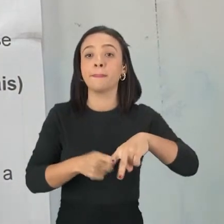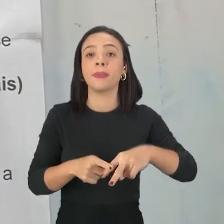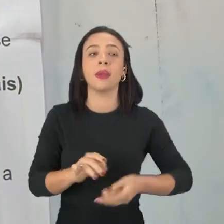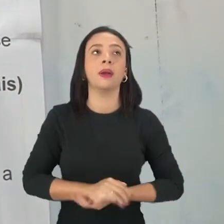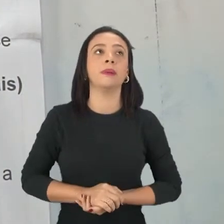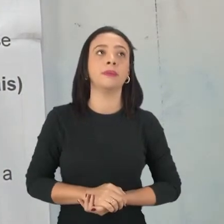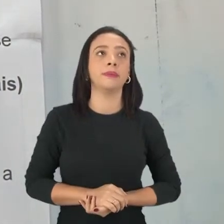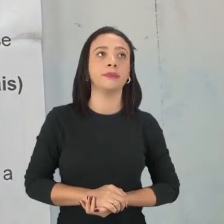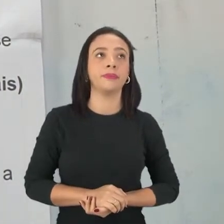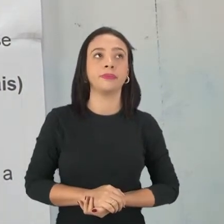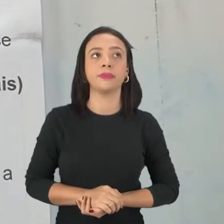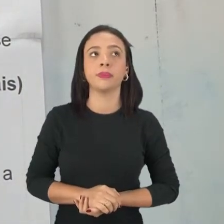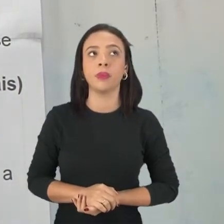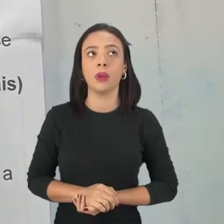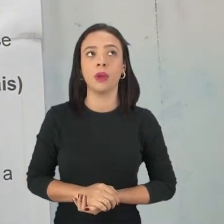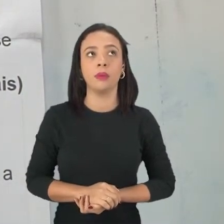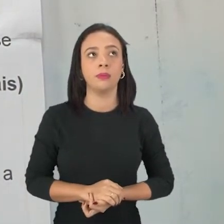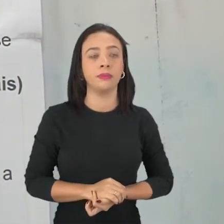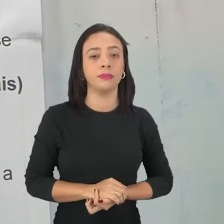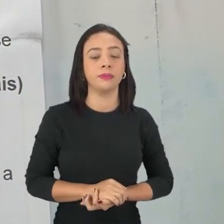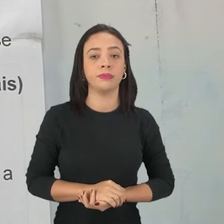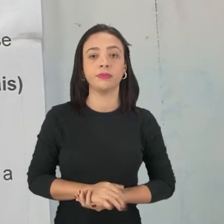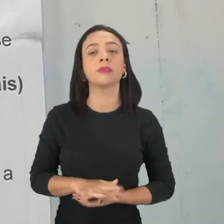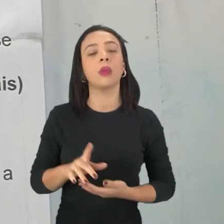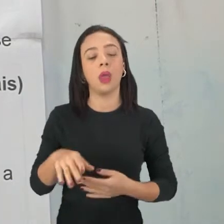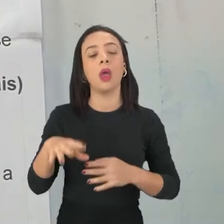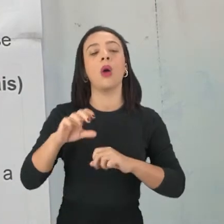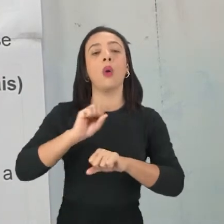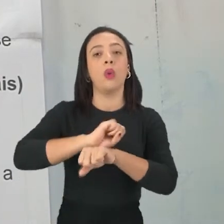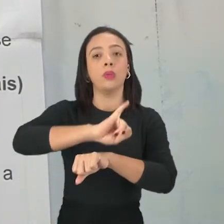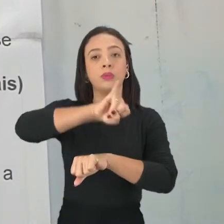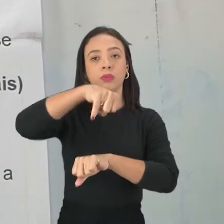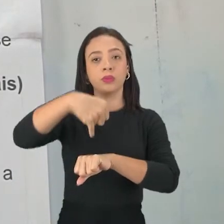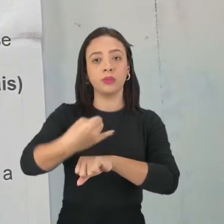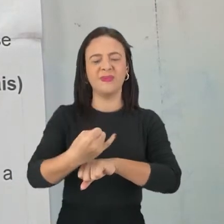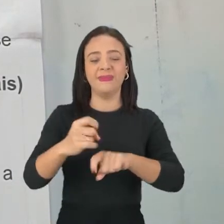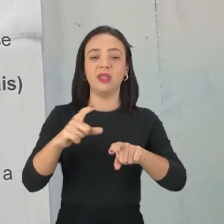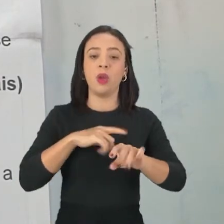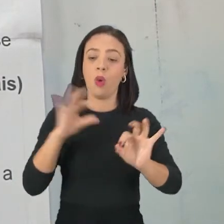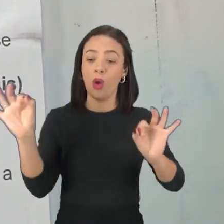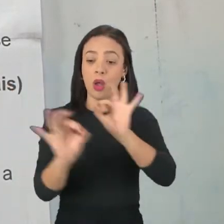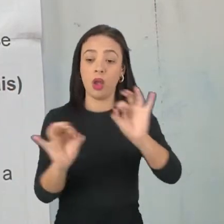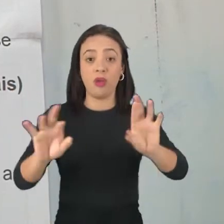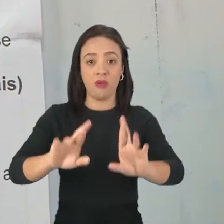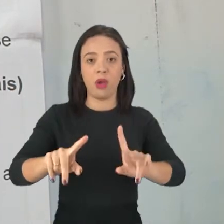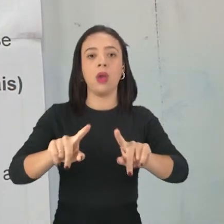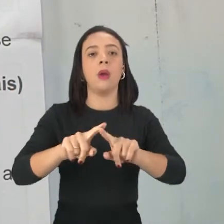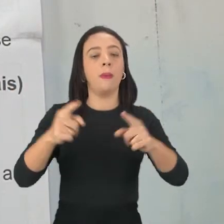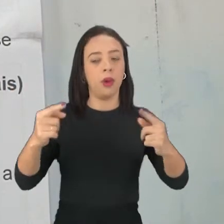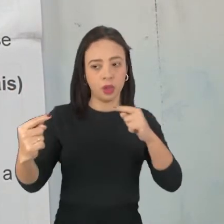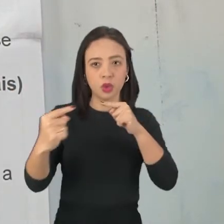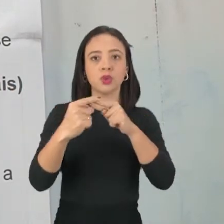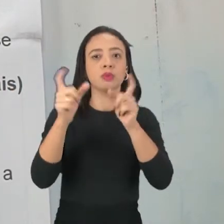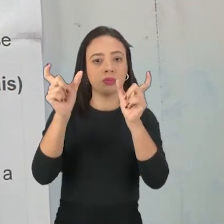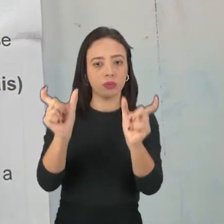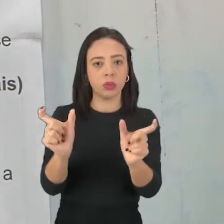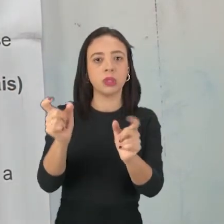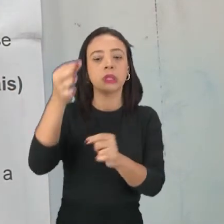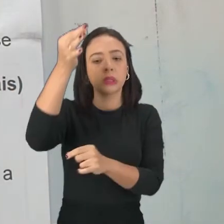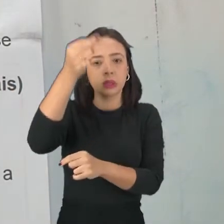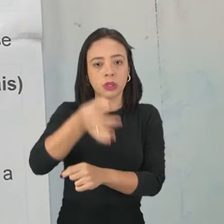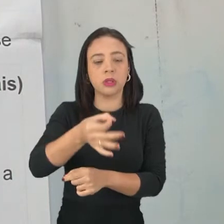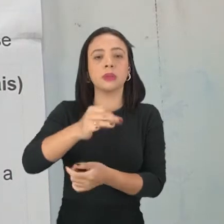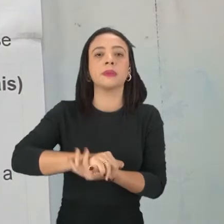se referindo a perna eo braço sob pena de formas em horas diferentes Ok mas fazendo a concordância